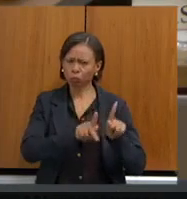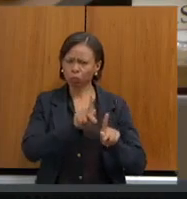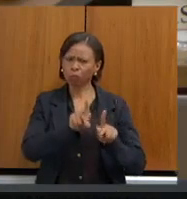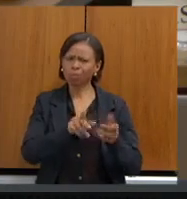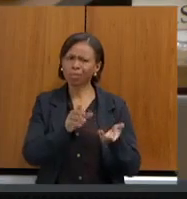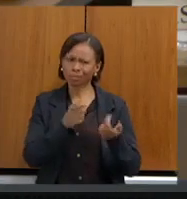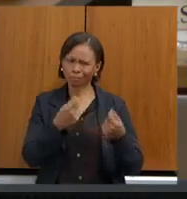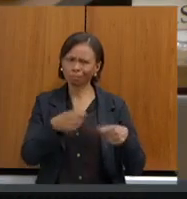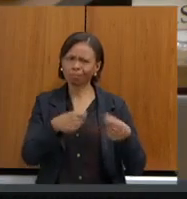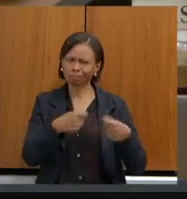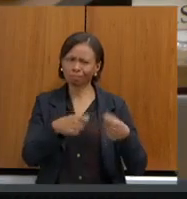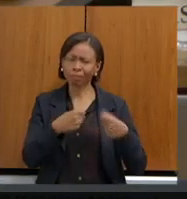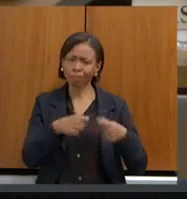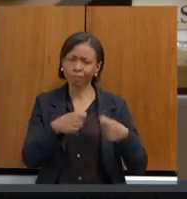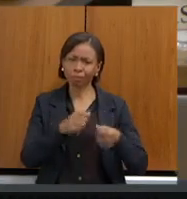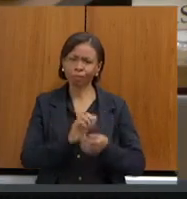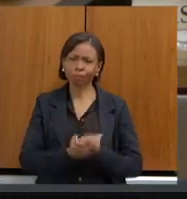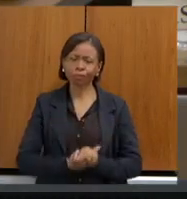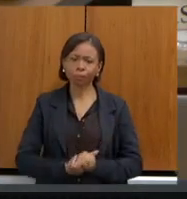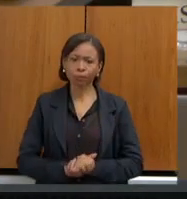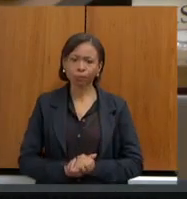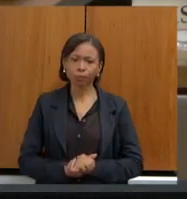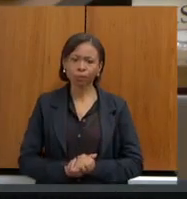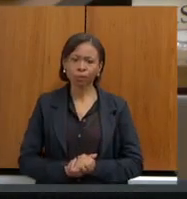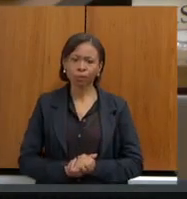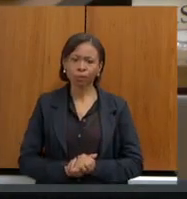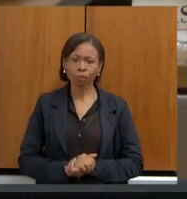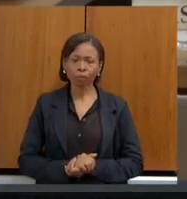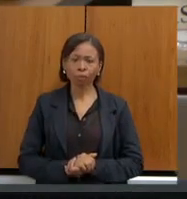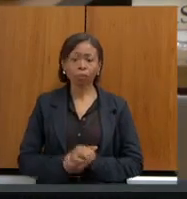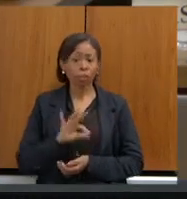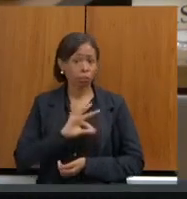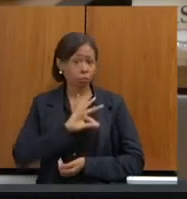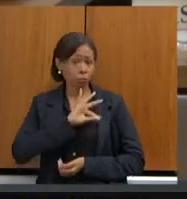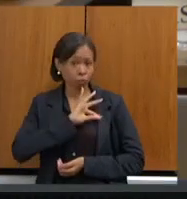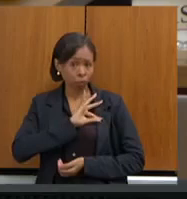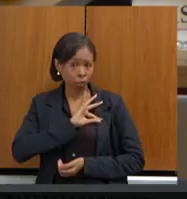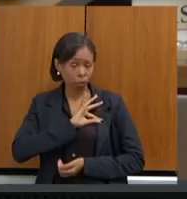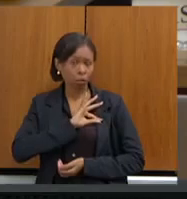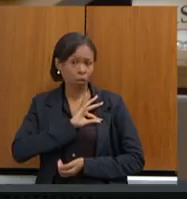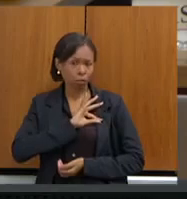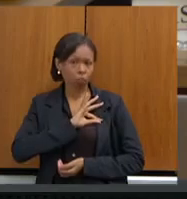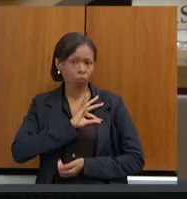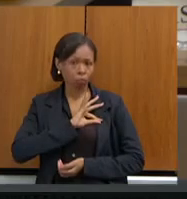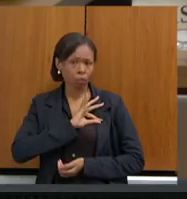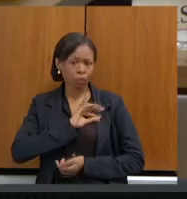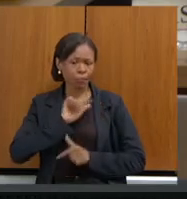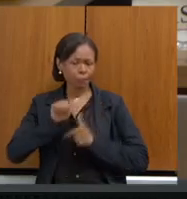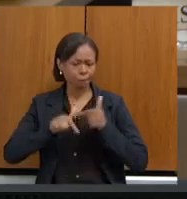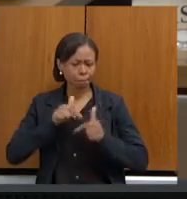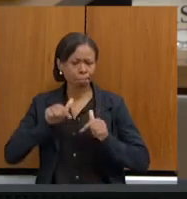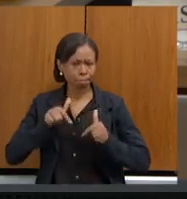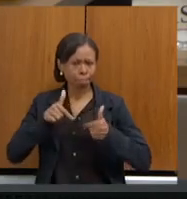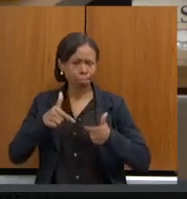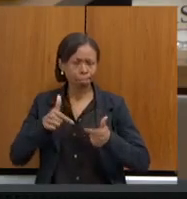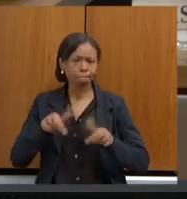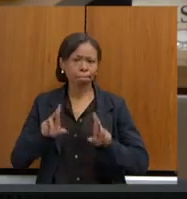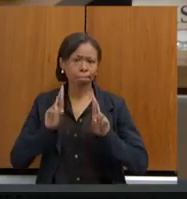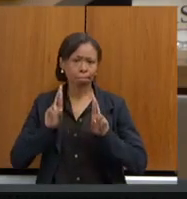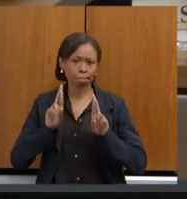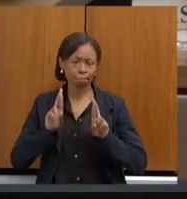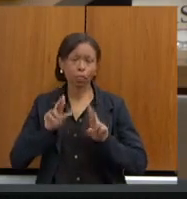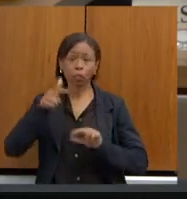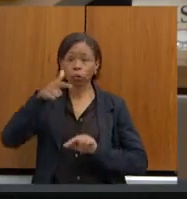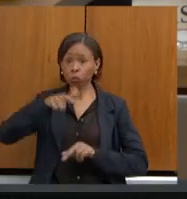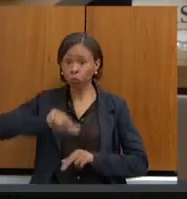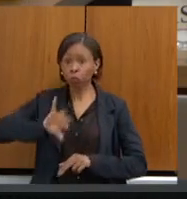tivemos a nossa Polícia Militar envolvida Né desde o início ele aqui é cenário arrasador a polícia militar